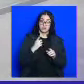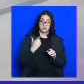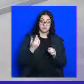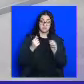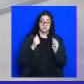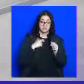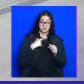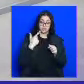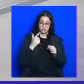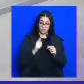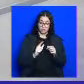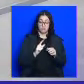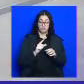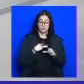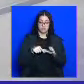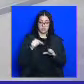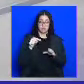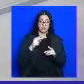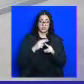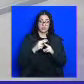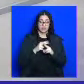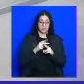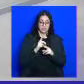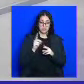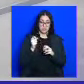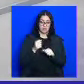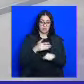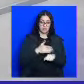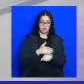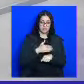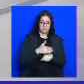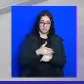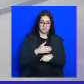página da Caixa, loterias.caixa.gov.br.